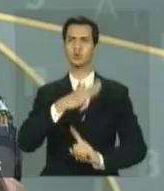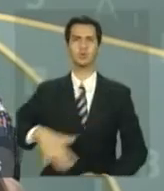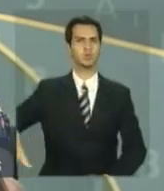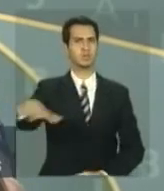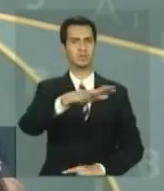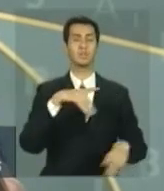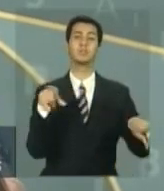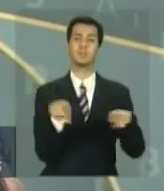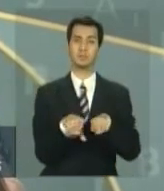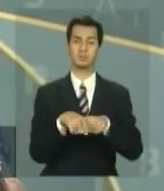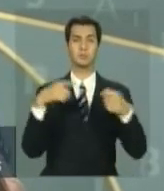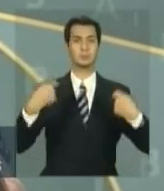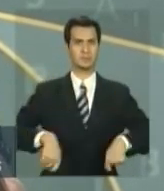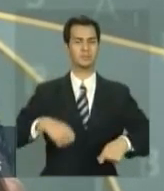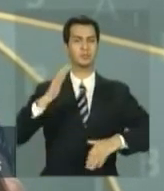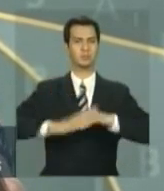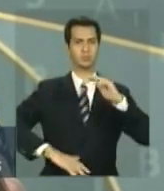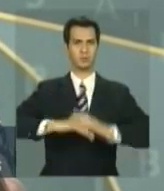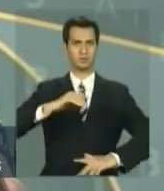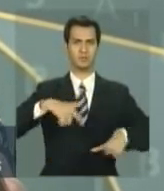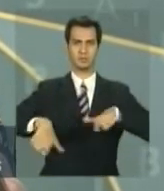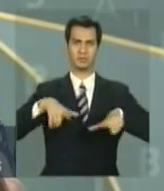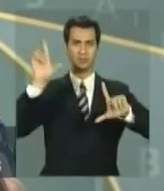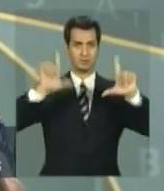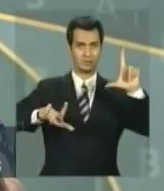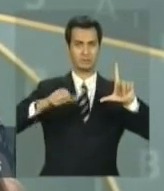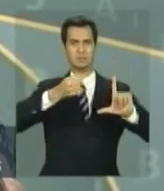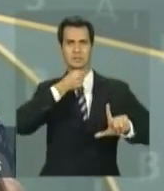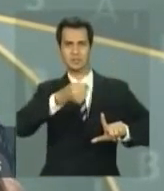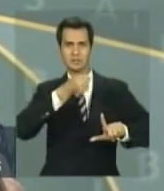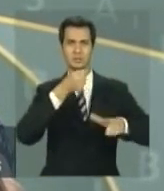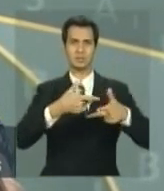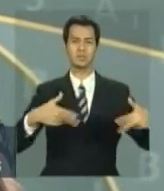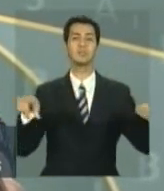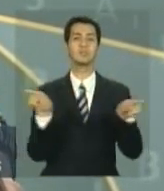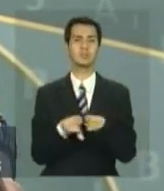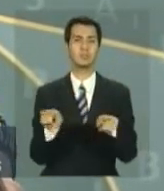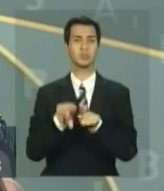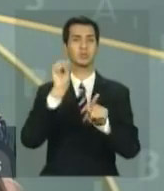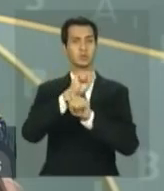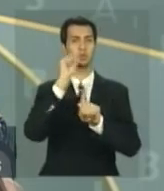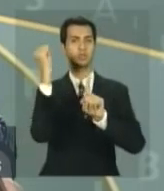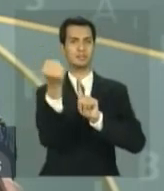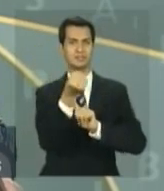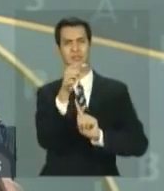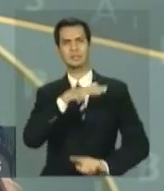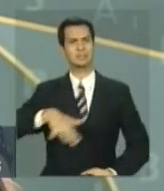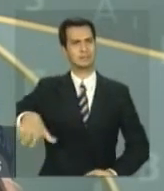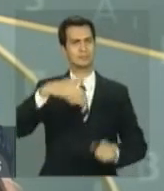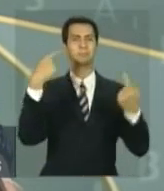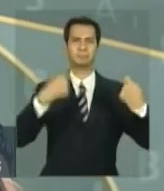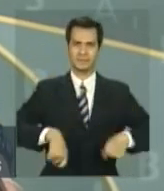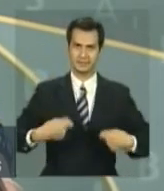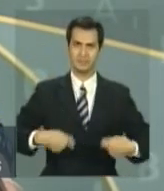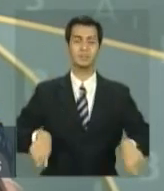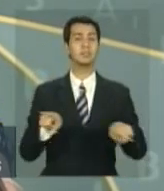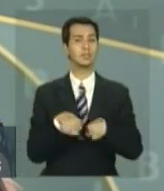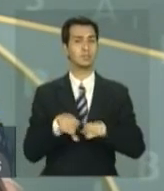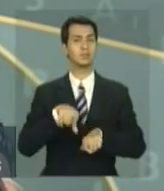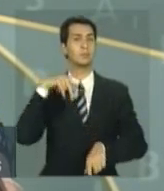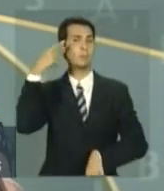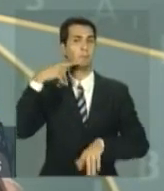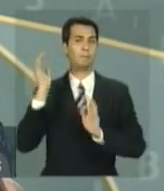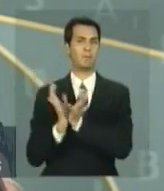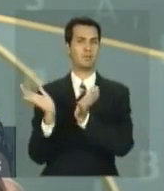da imprensa, precisamos dos órgãos da sociedade civil, enfim, precisamos dos partidos políticos